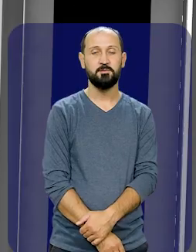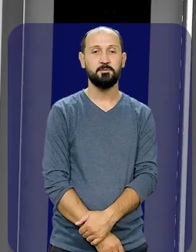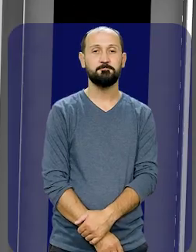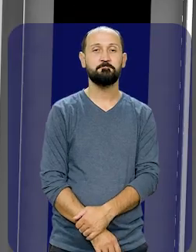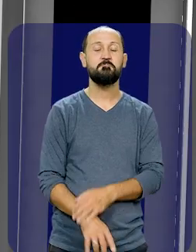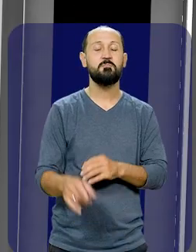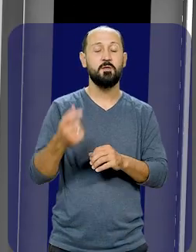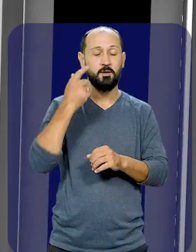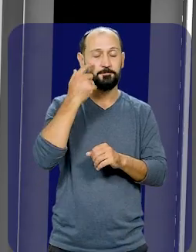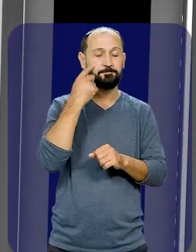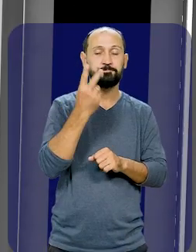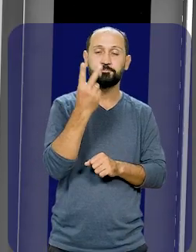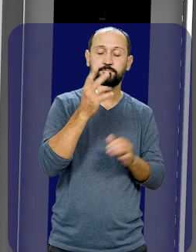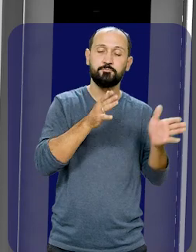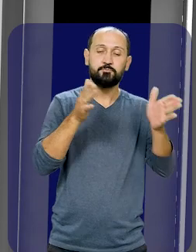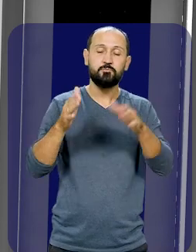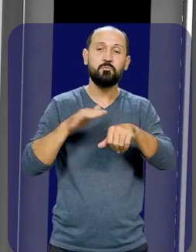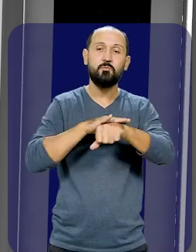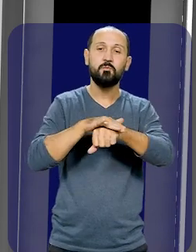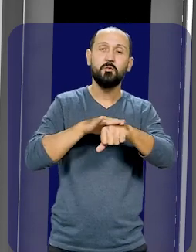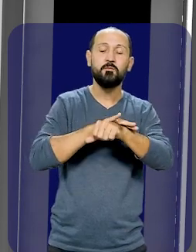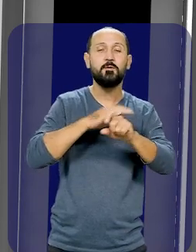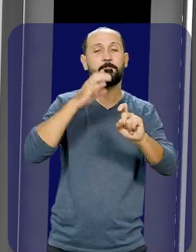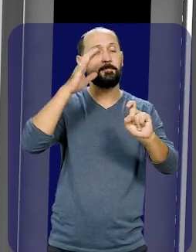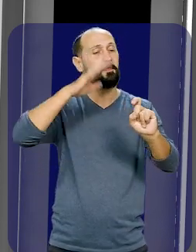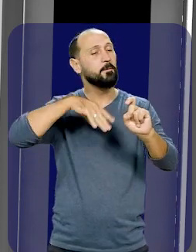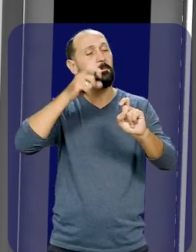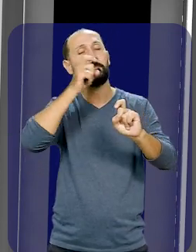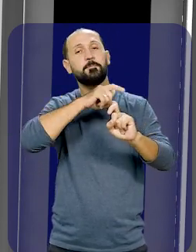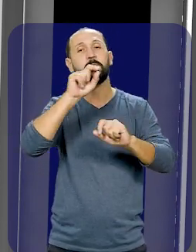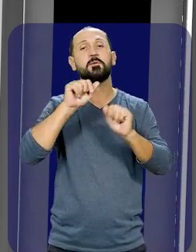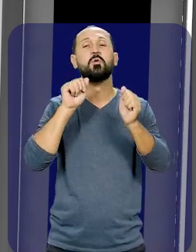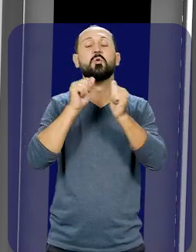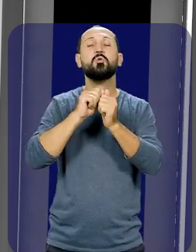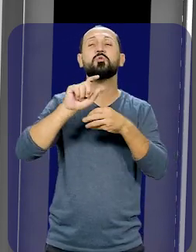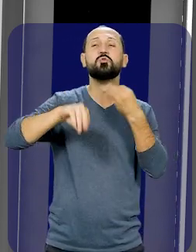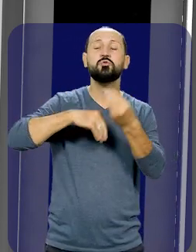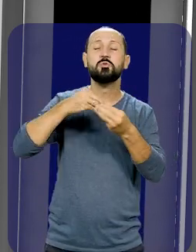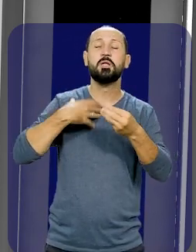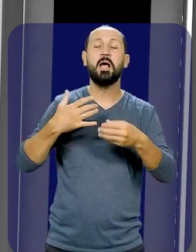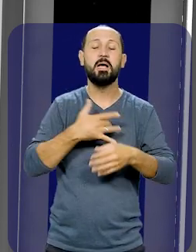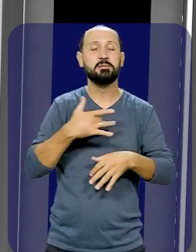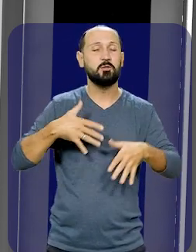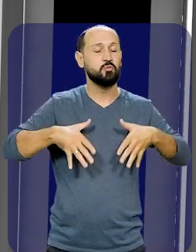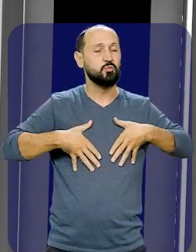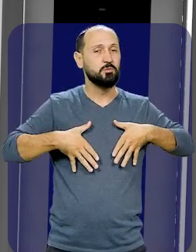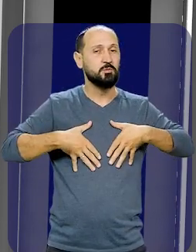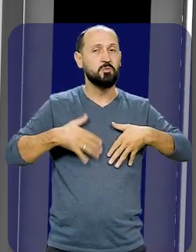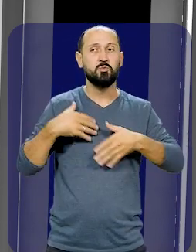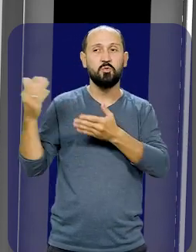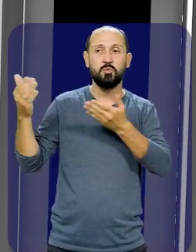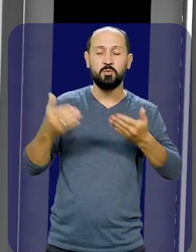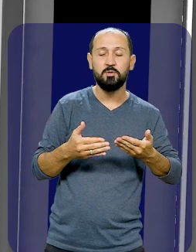E neste segundo bloco, vamos falar sobre mitos e verdades que envolvem a saúde dos pulmões. Nosso convidado é o pneumologista